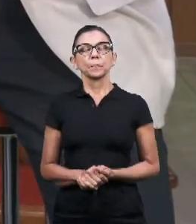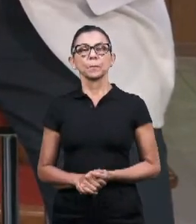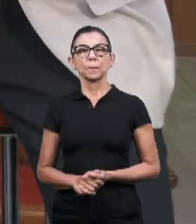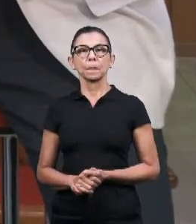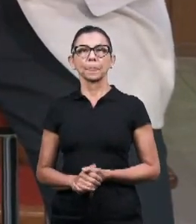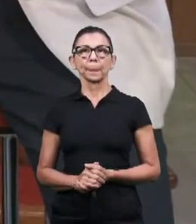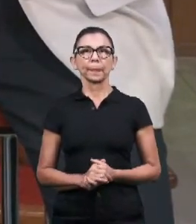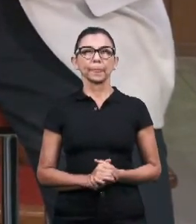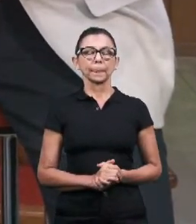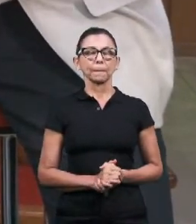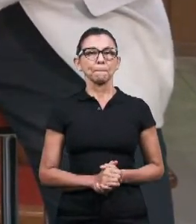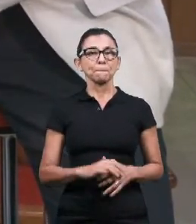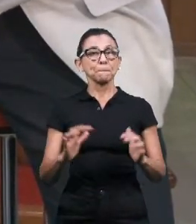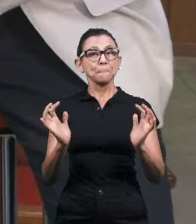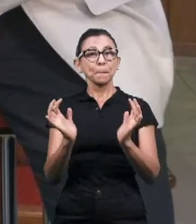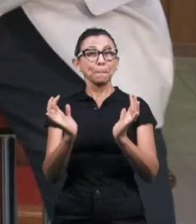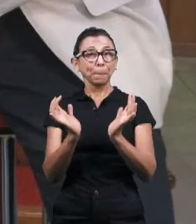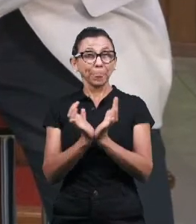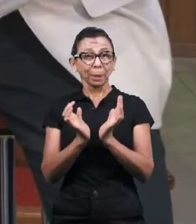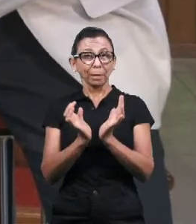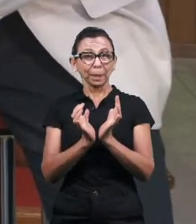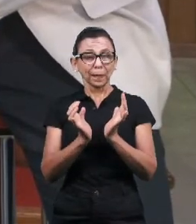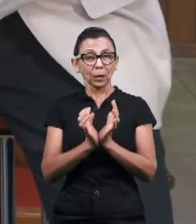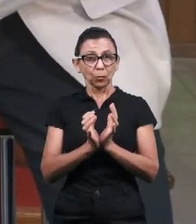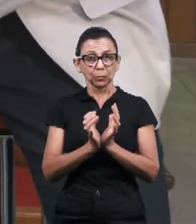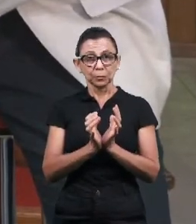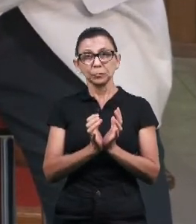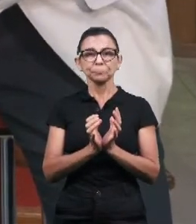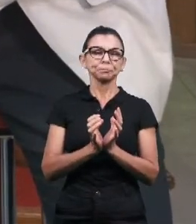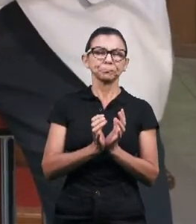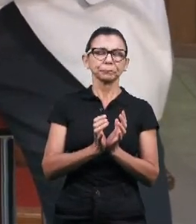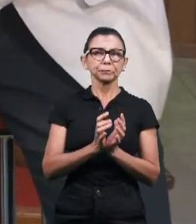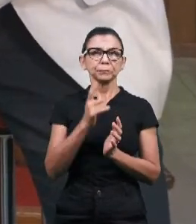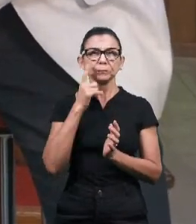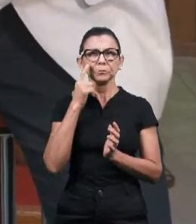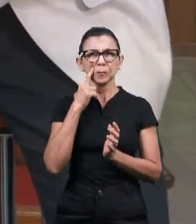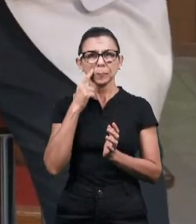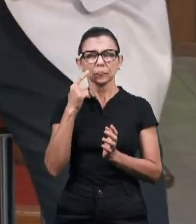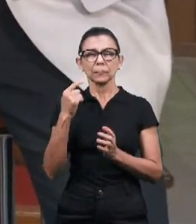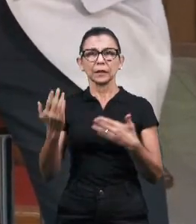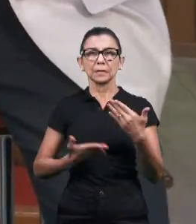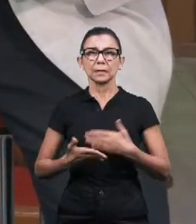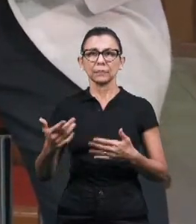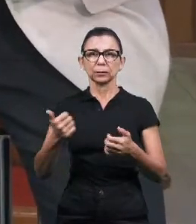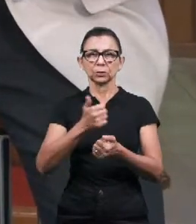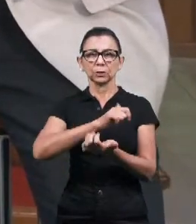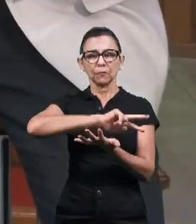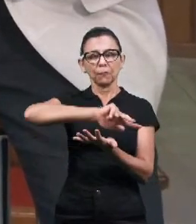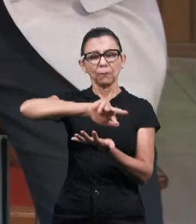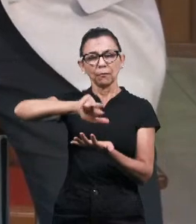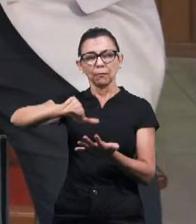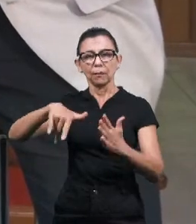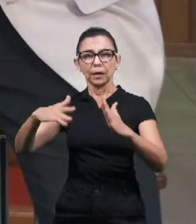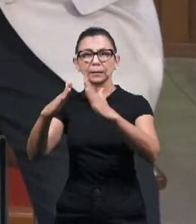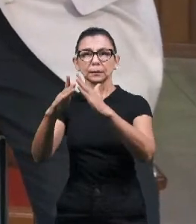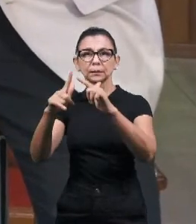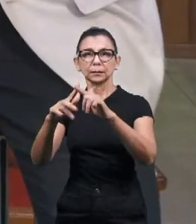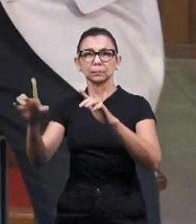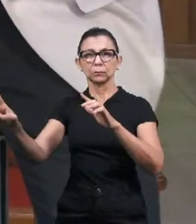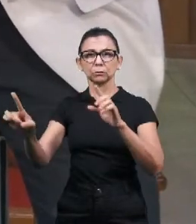sendo fornecido irmãos de várias igrejas. Então aqui tem irmãos de várias igrejas que compõem o grupo do